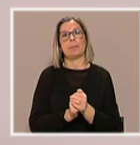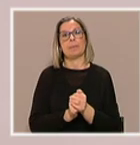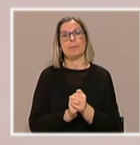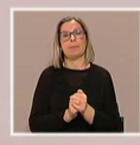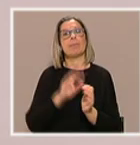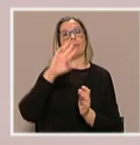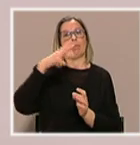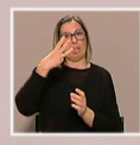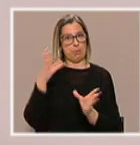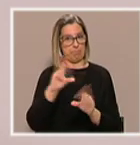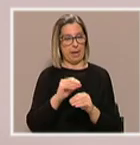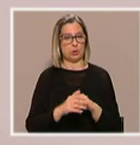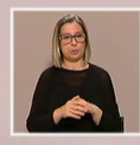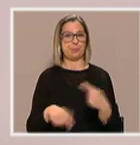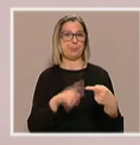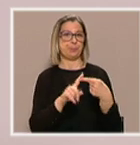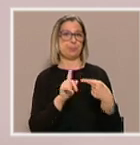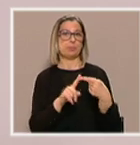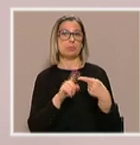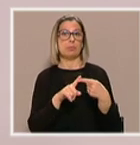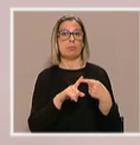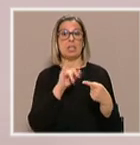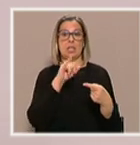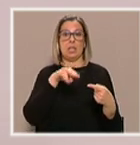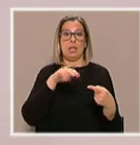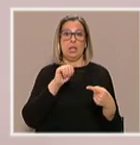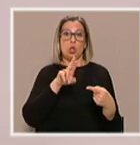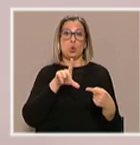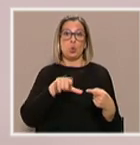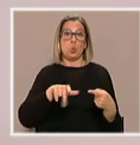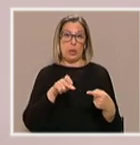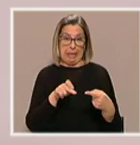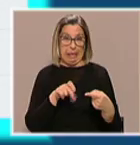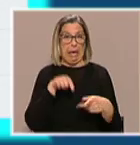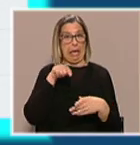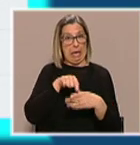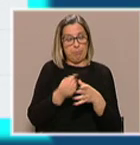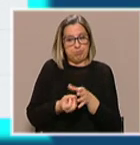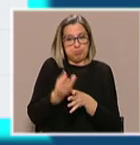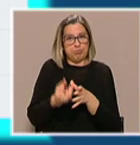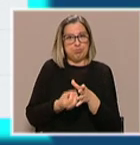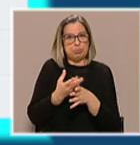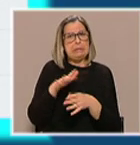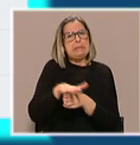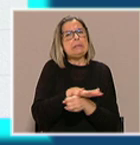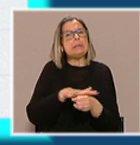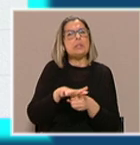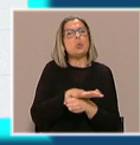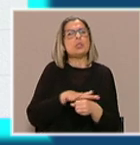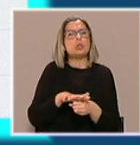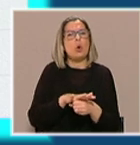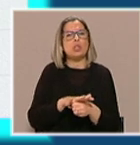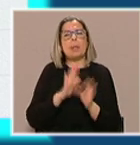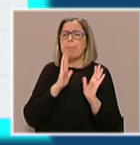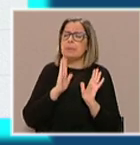Mais 3. A insulina é produzida em situações que implicam